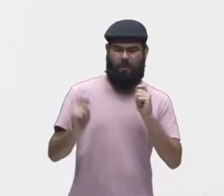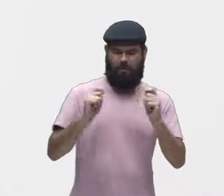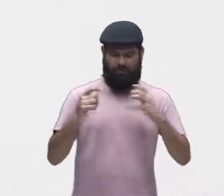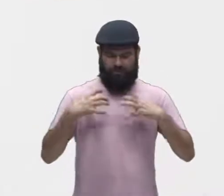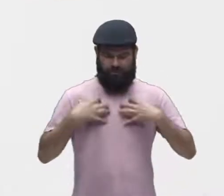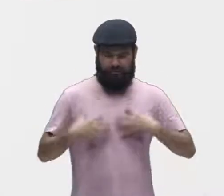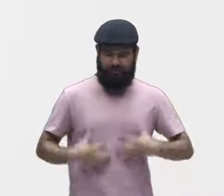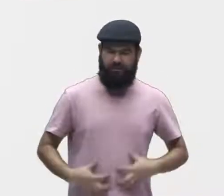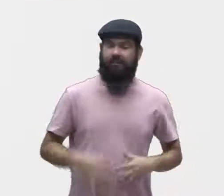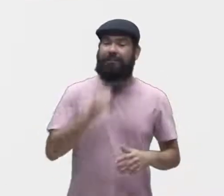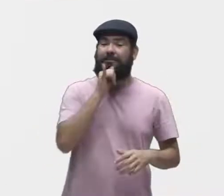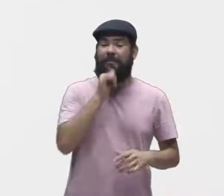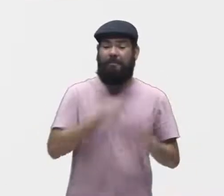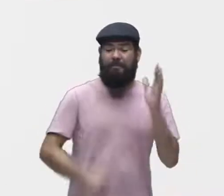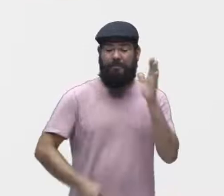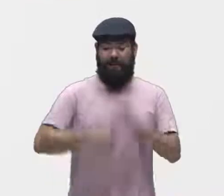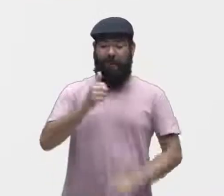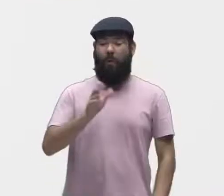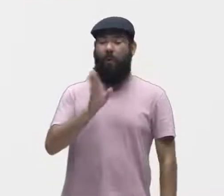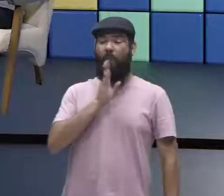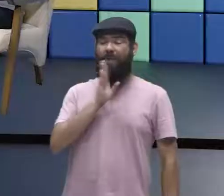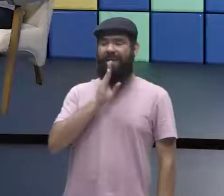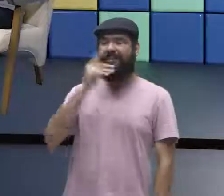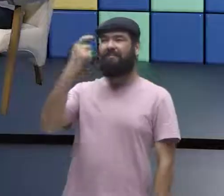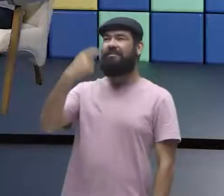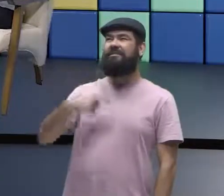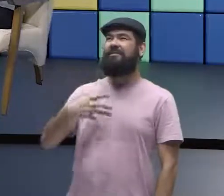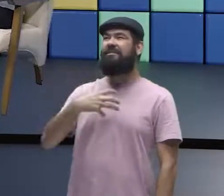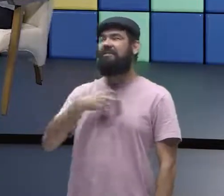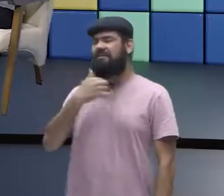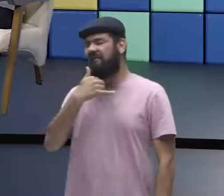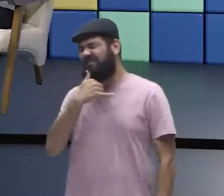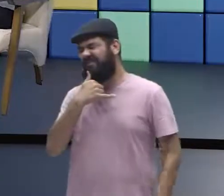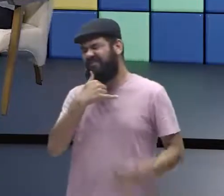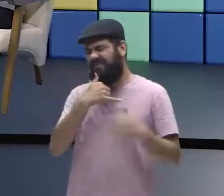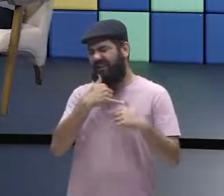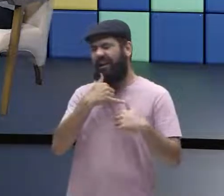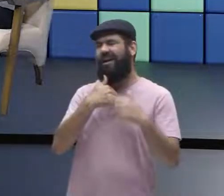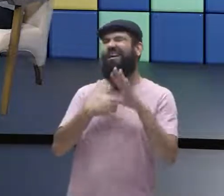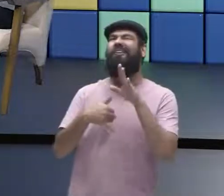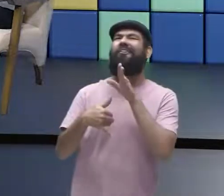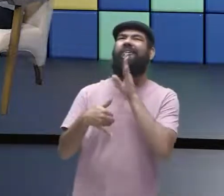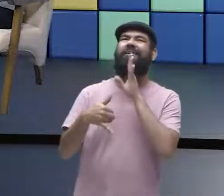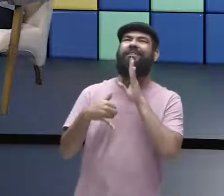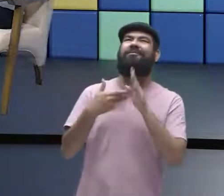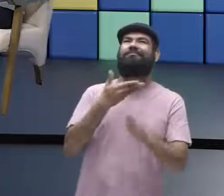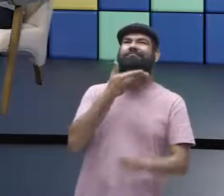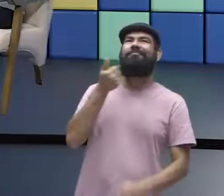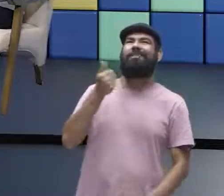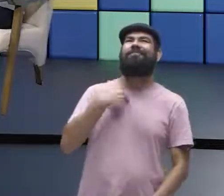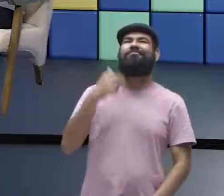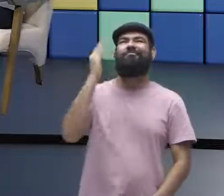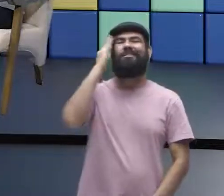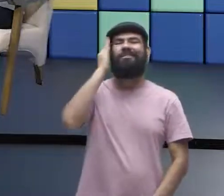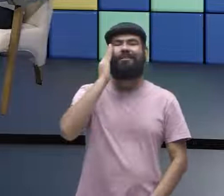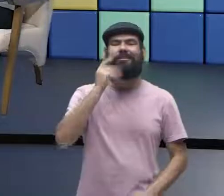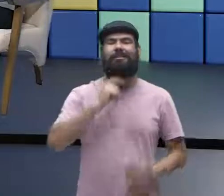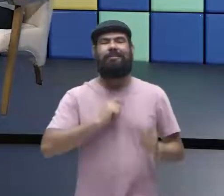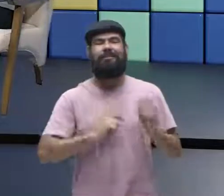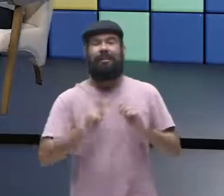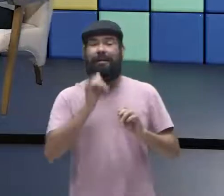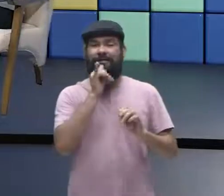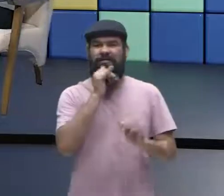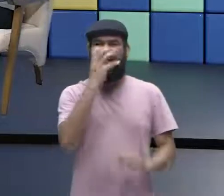eu conheço, eu vou lidar melhor com cada situação. Então, assim, a gente vai falar um pouquinho de raiva,